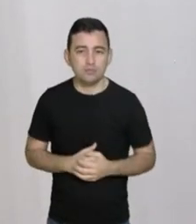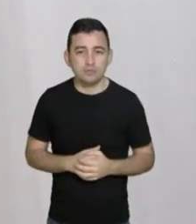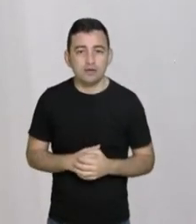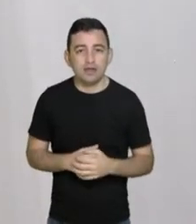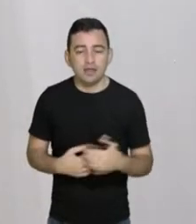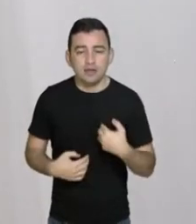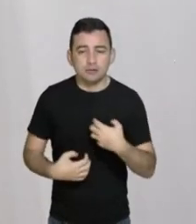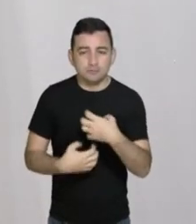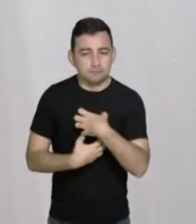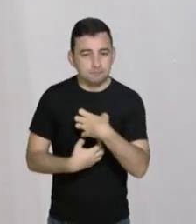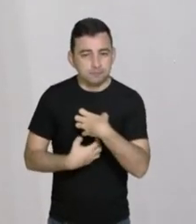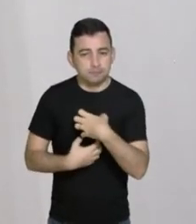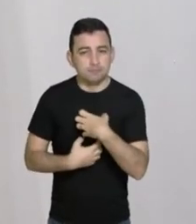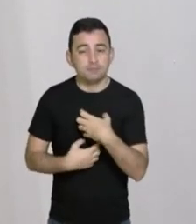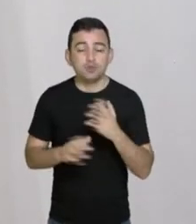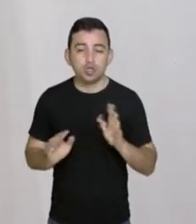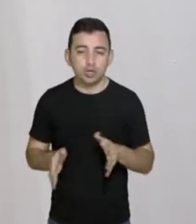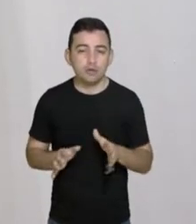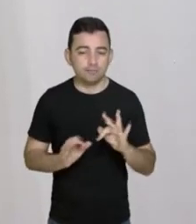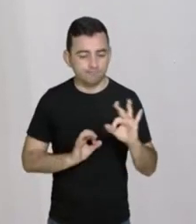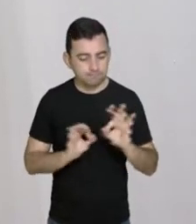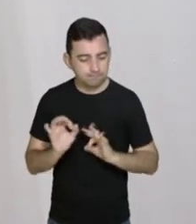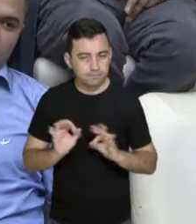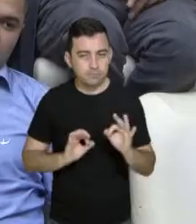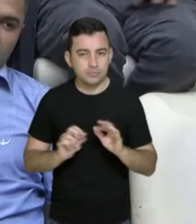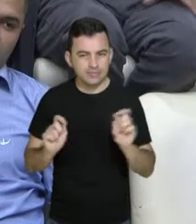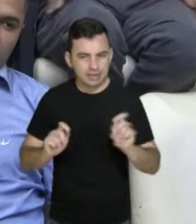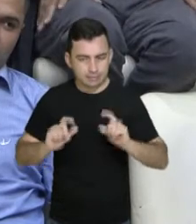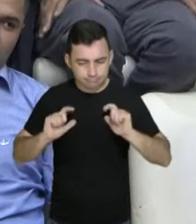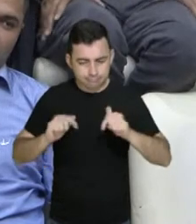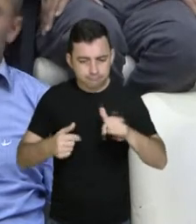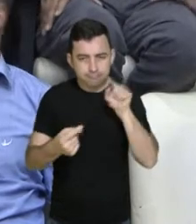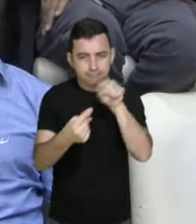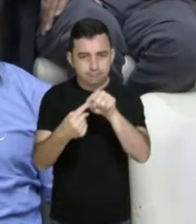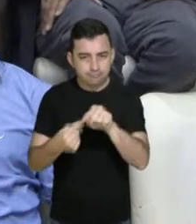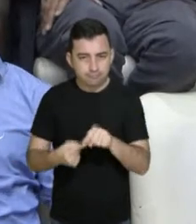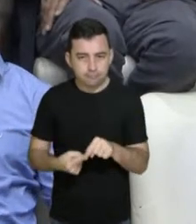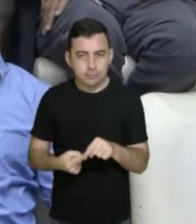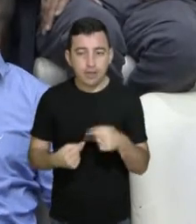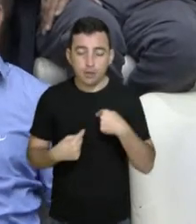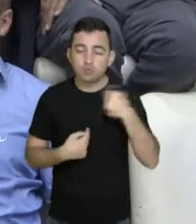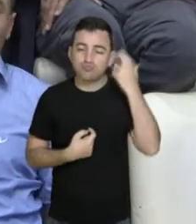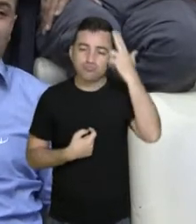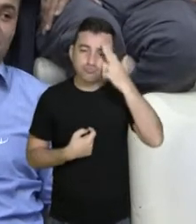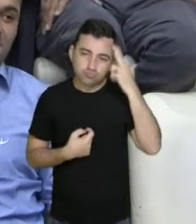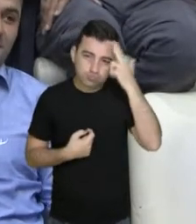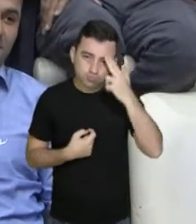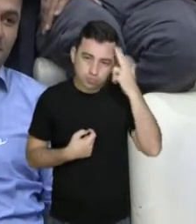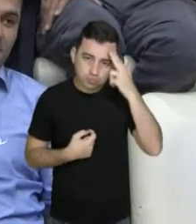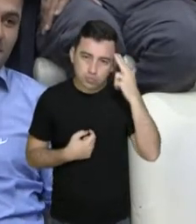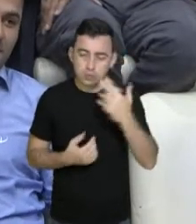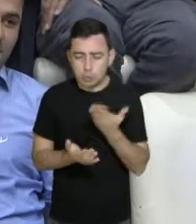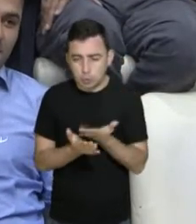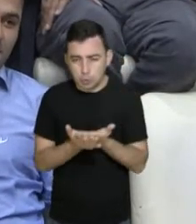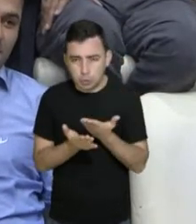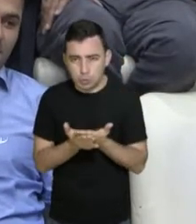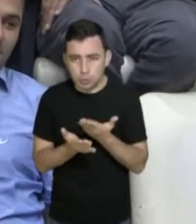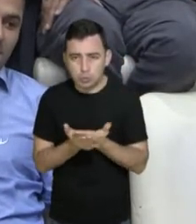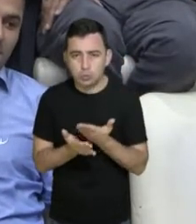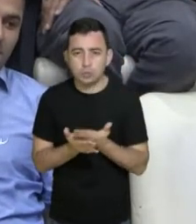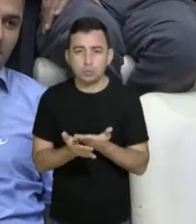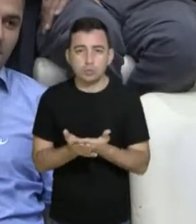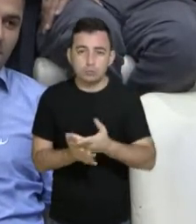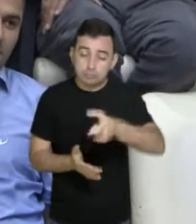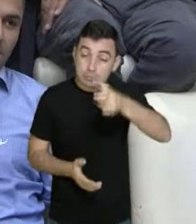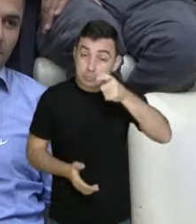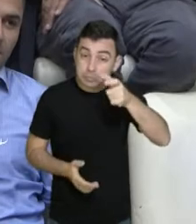sinto totalmente preparado para encarar essa missão. Sonhei, estudei,